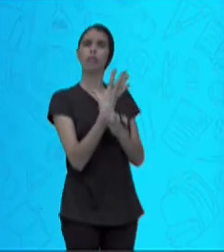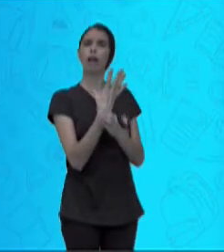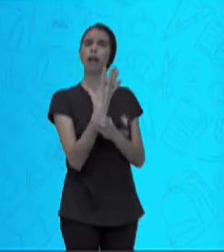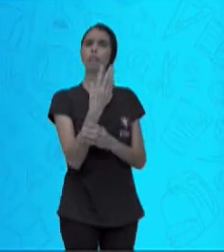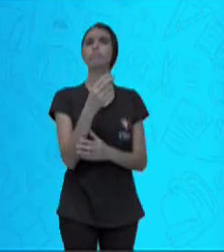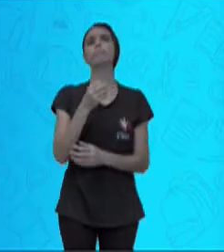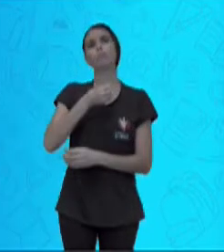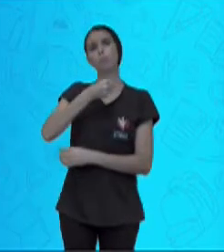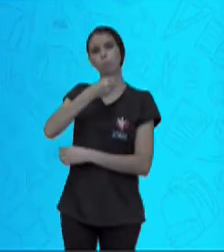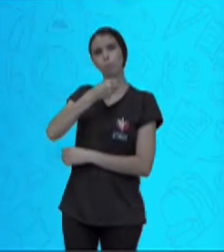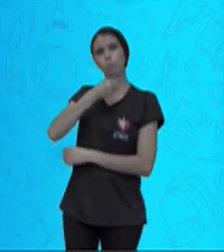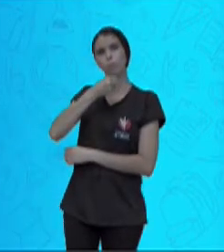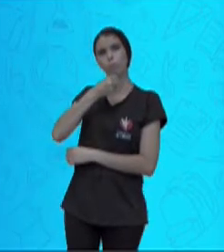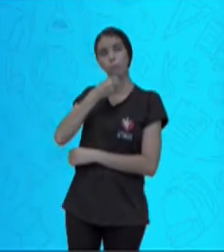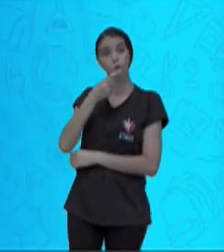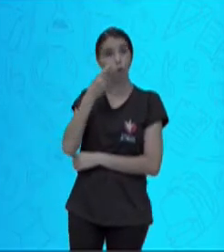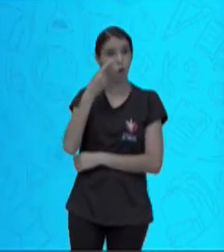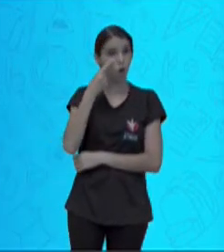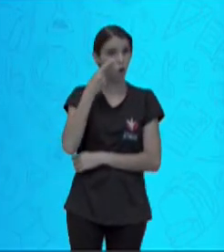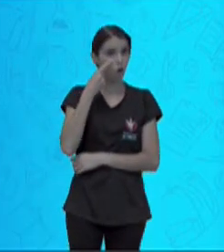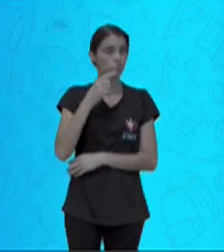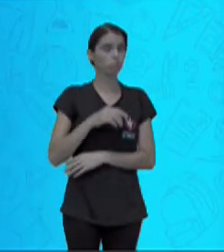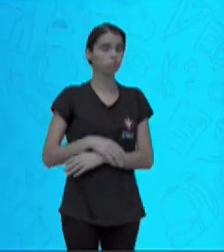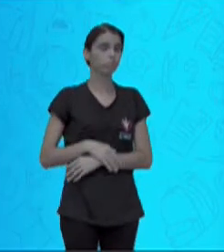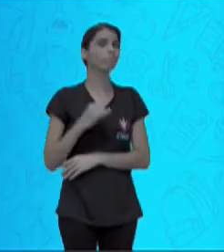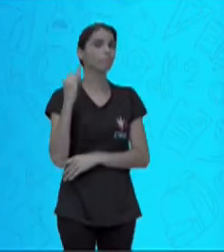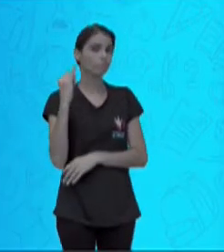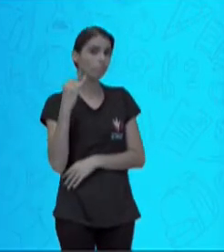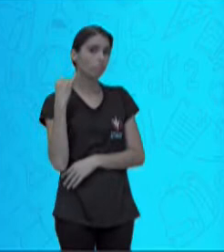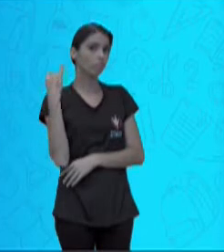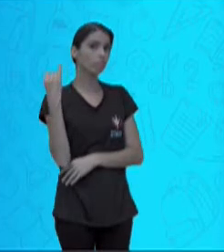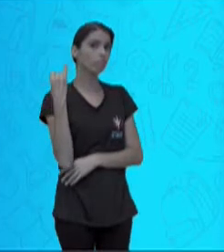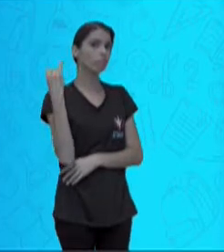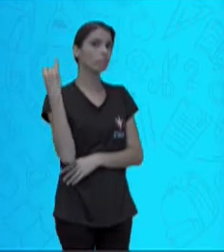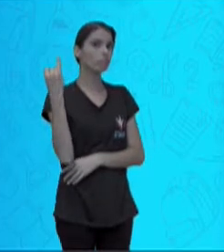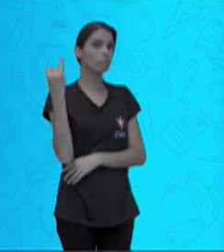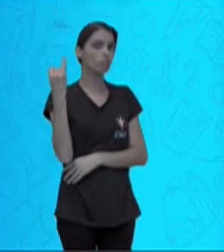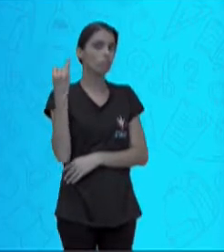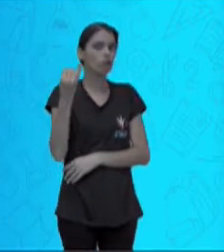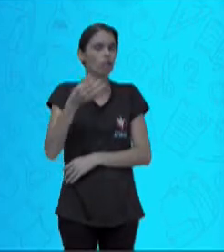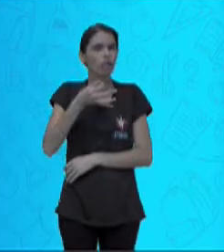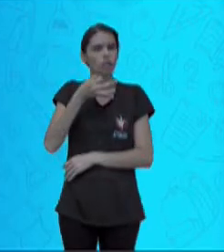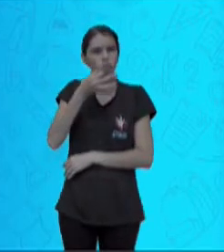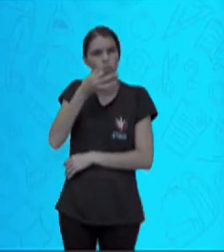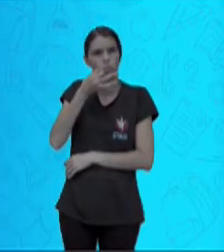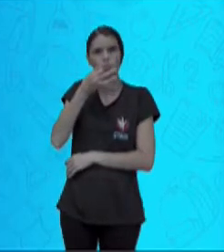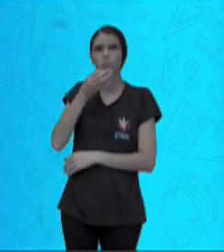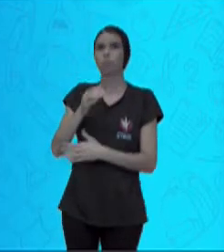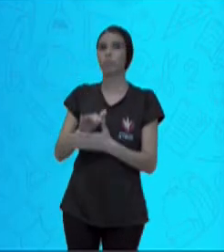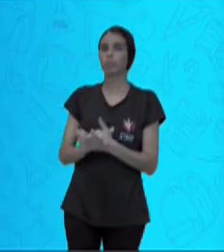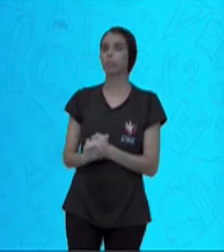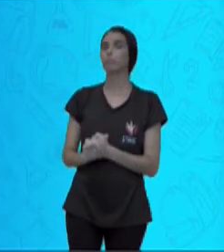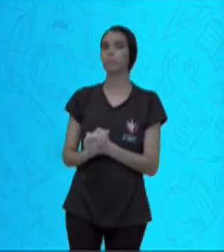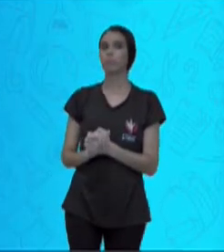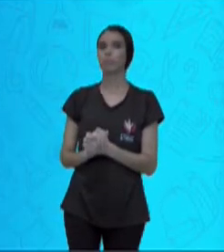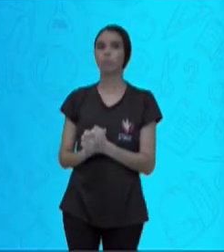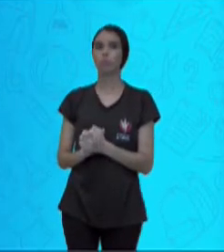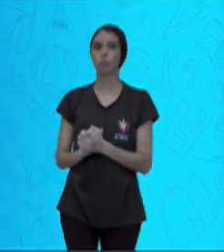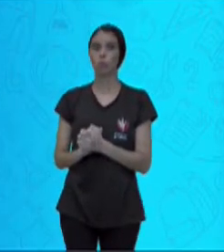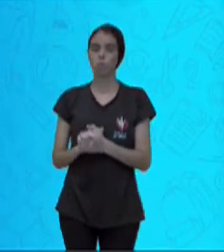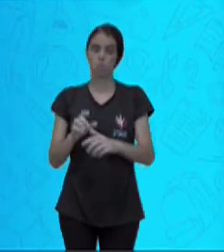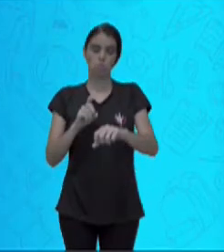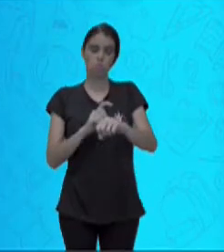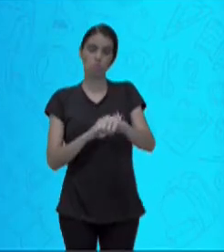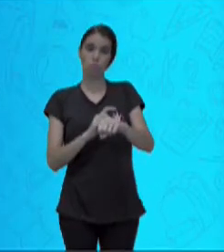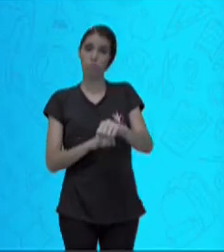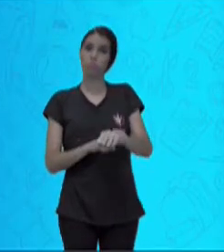Se liga na dica. Aqui nós vamos deixar um recado importante. Quando você